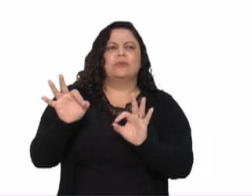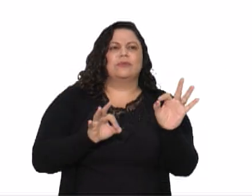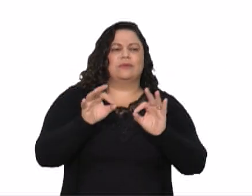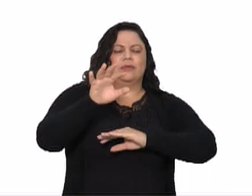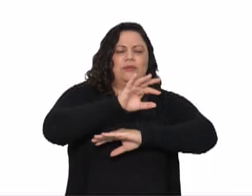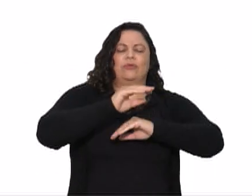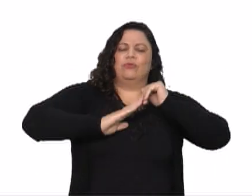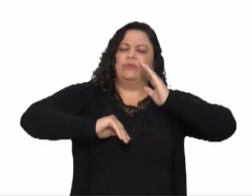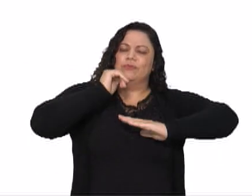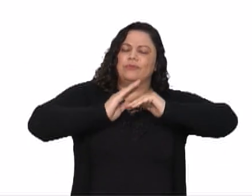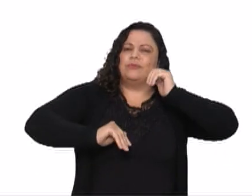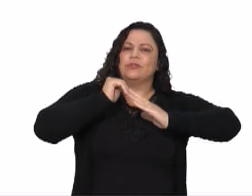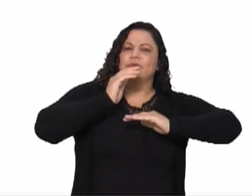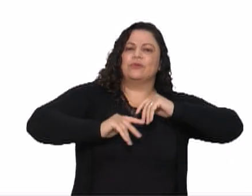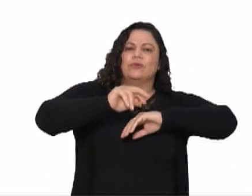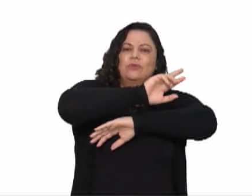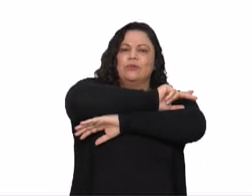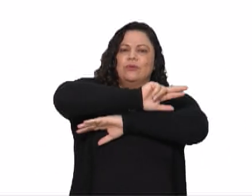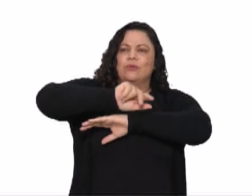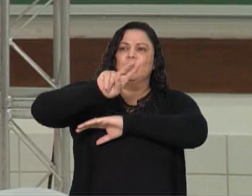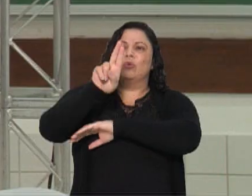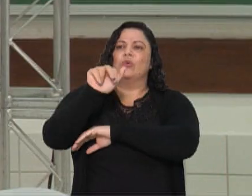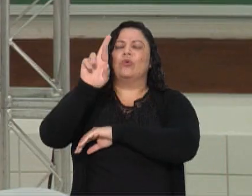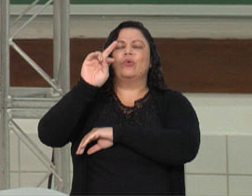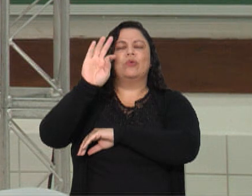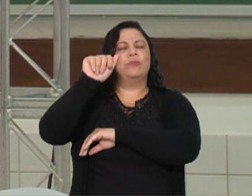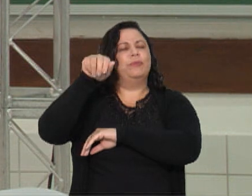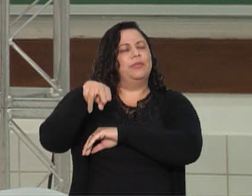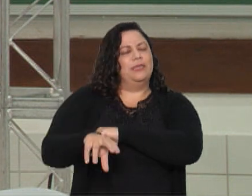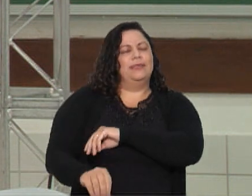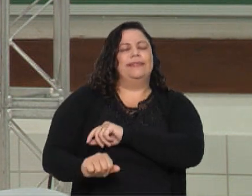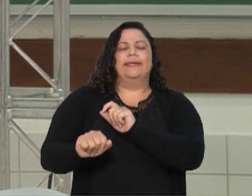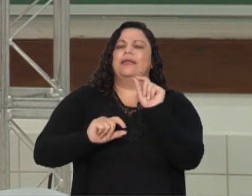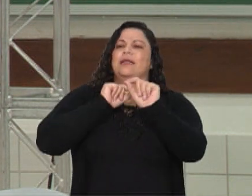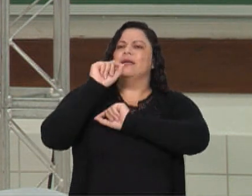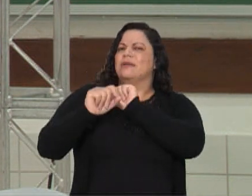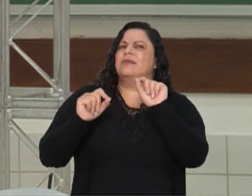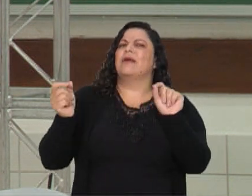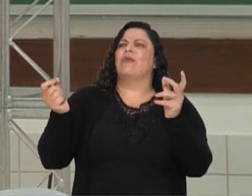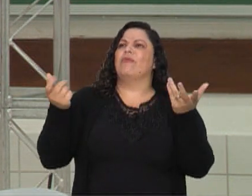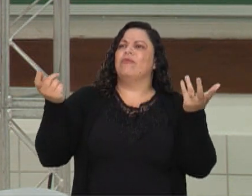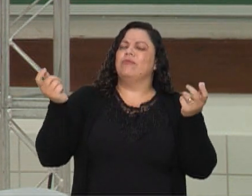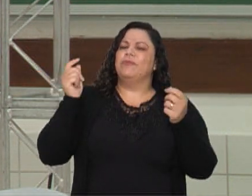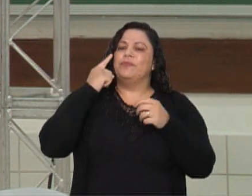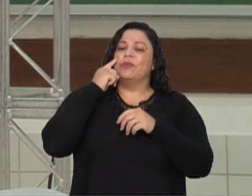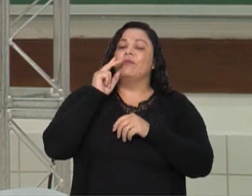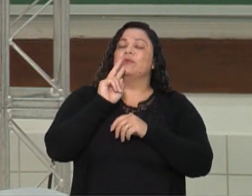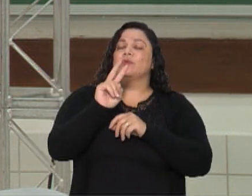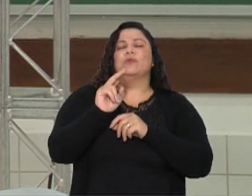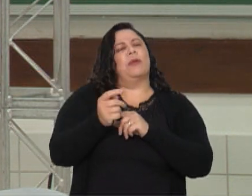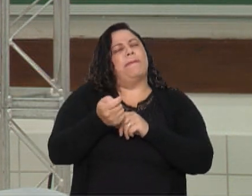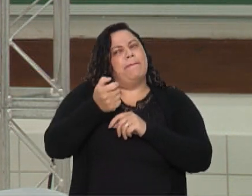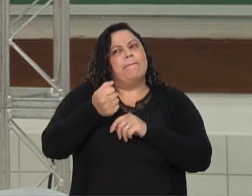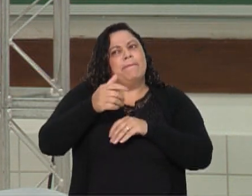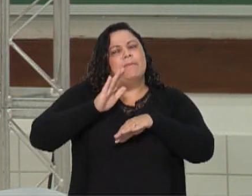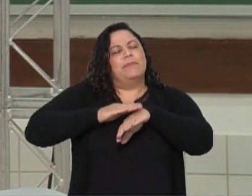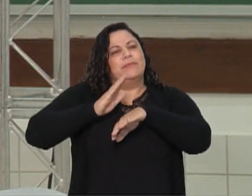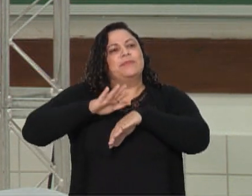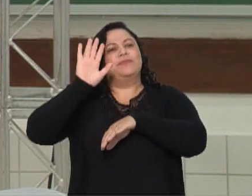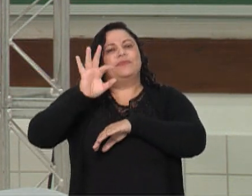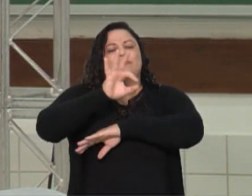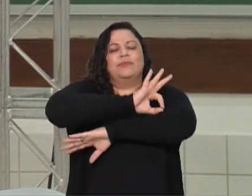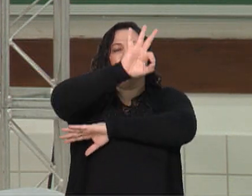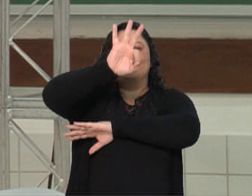urbana e no urbanismo. Então, galerinha, a gente vai continuar vendo um pouquinho sobre arquitetura, um pouquinho mais